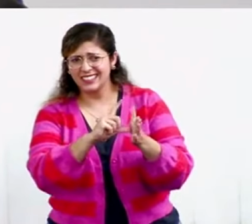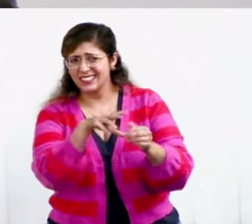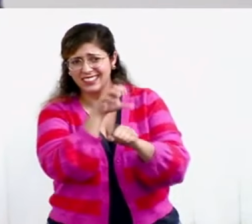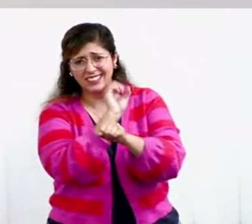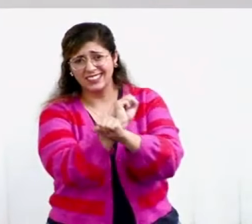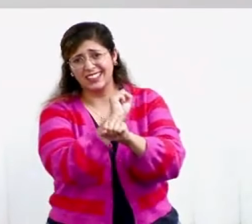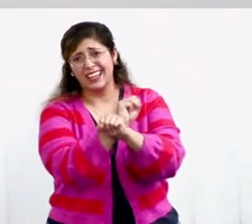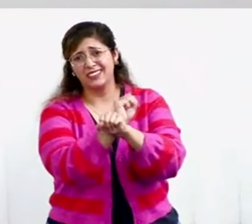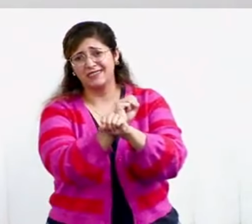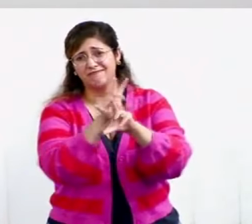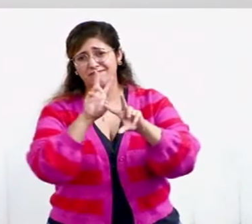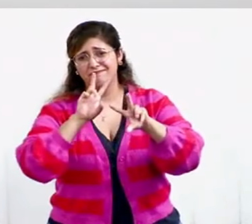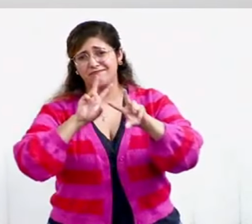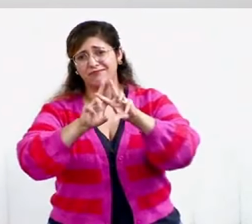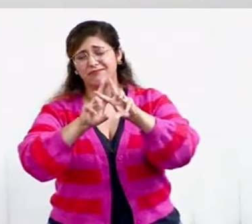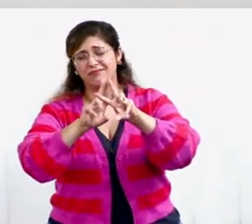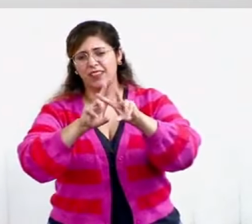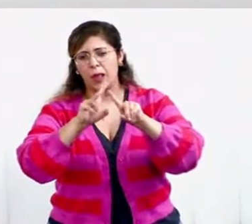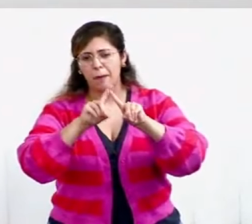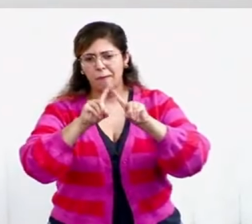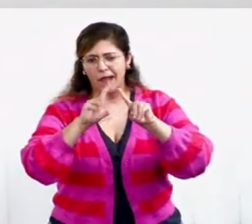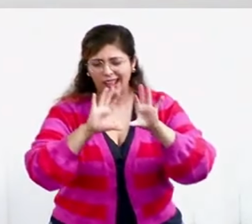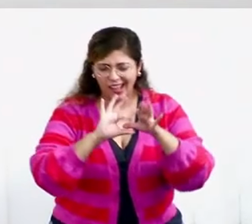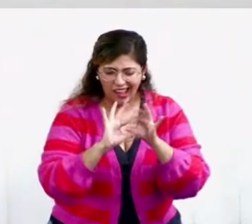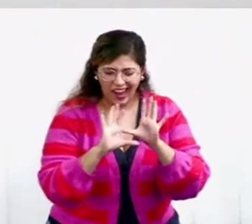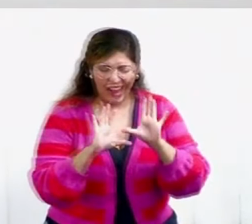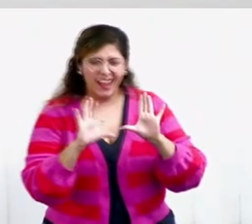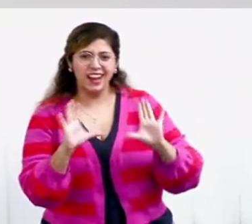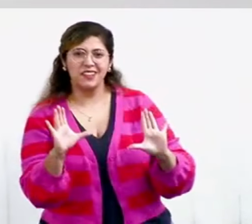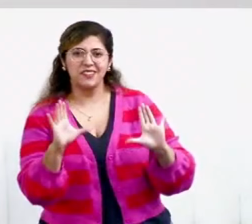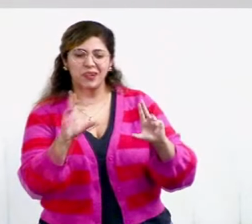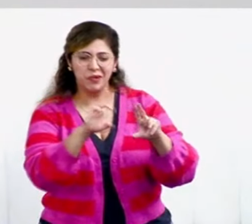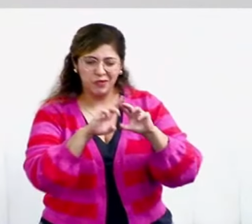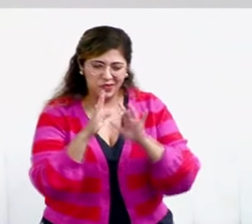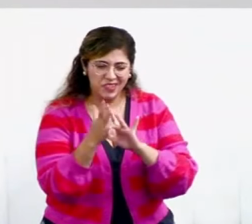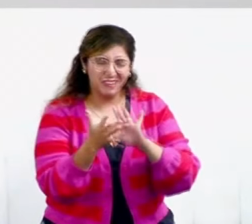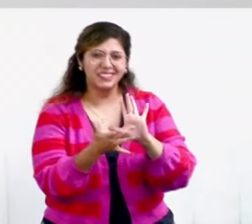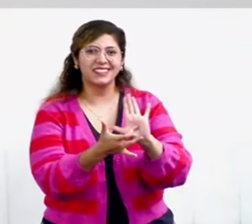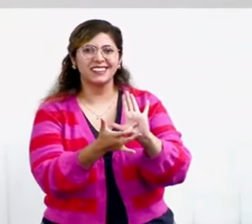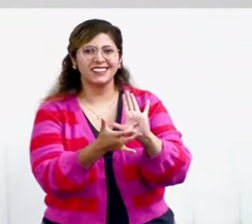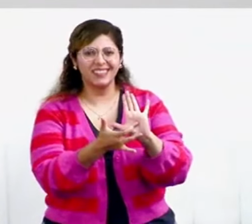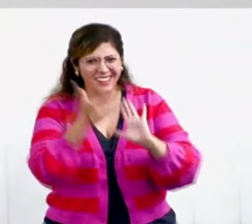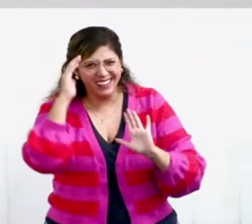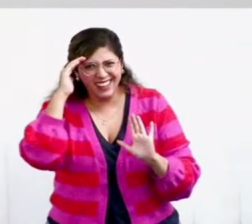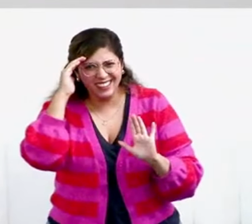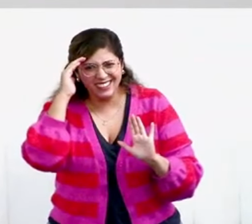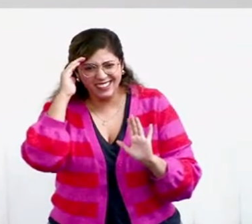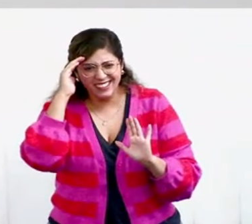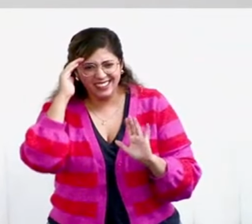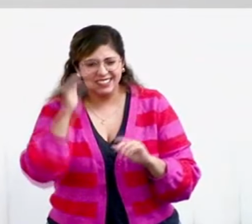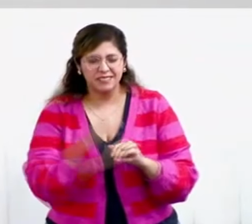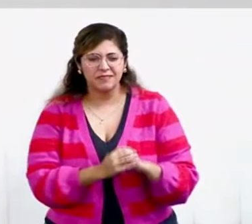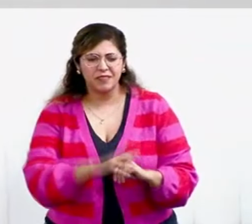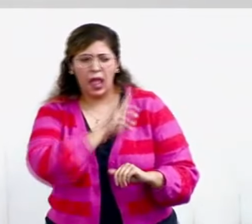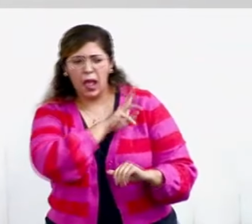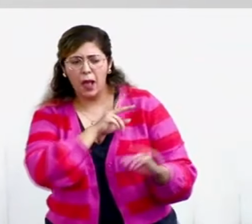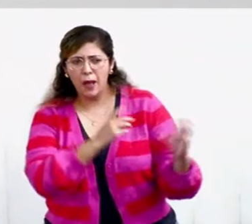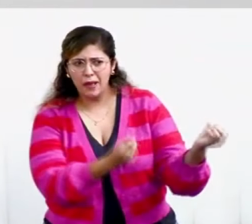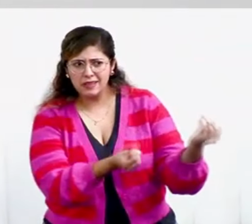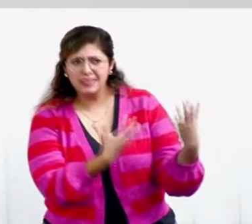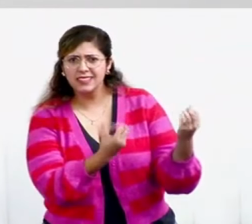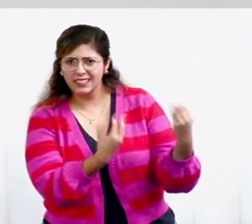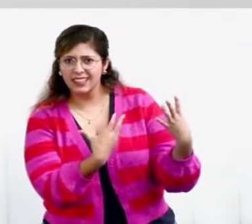pecado, agora você vive na graça de um Deus vivo verdadeiro. É isso que Paulo está ensinando até